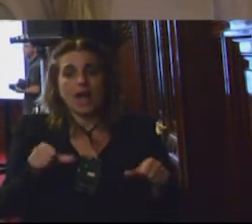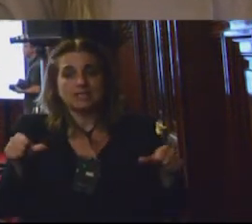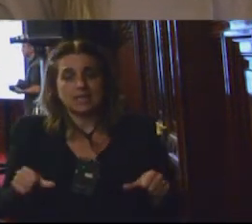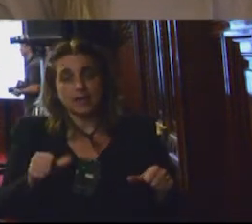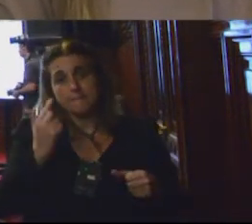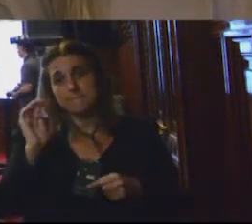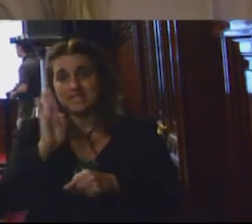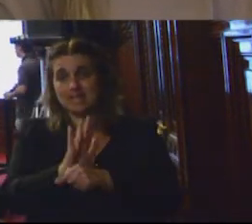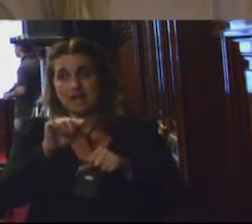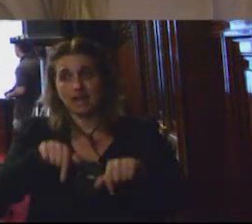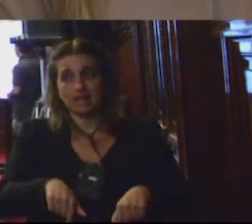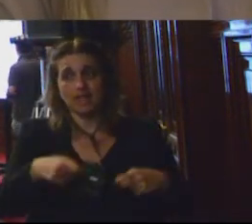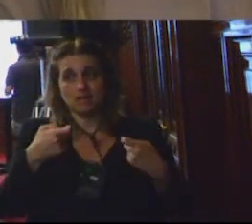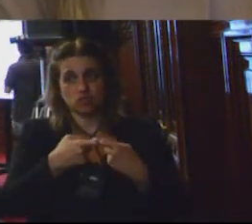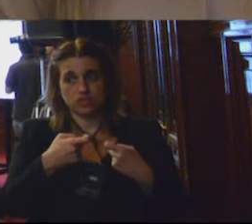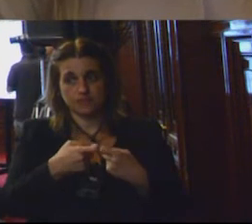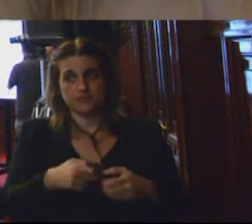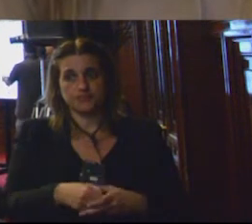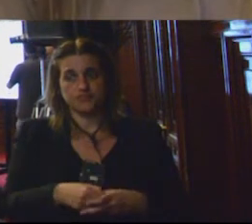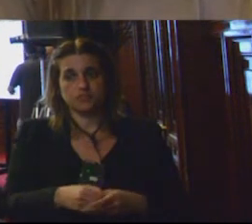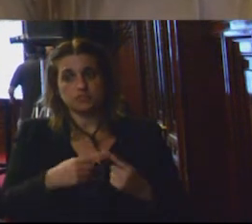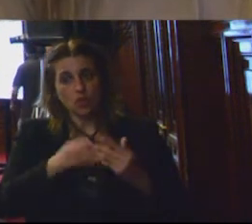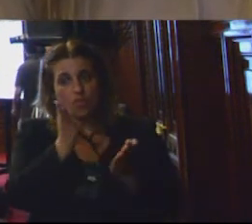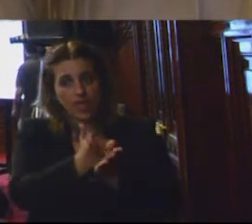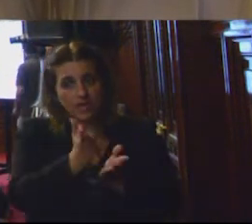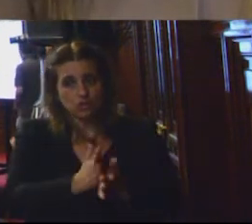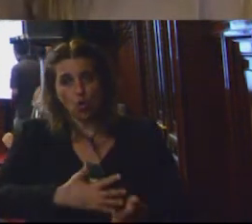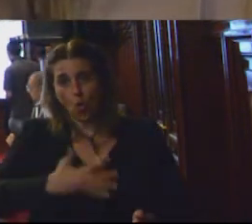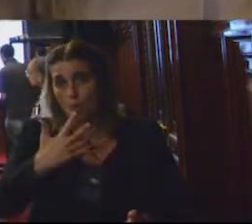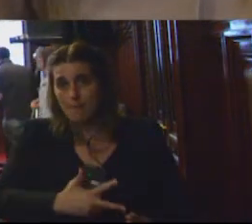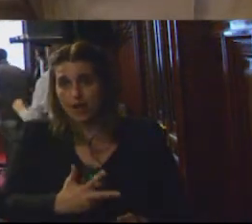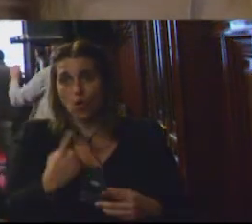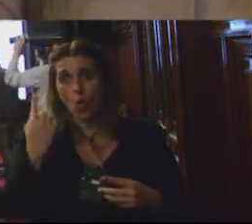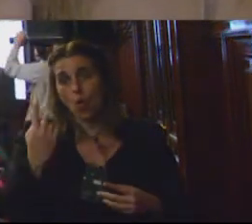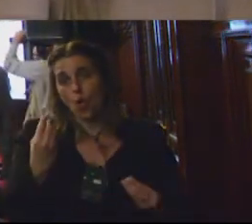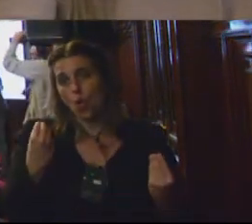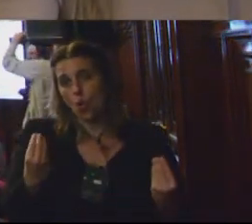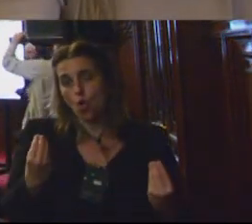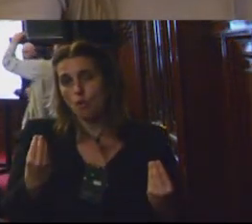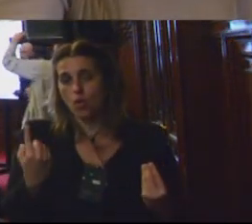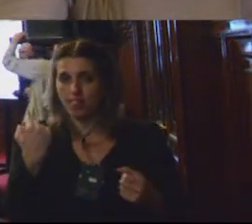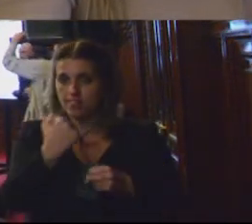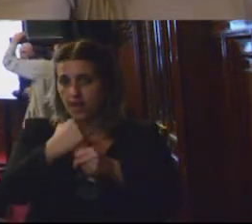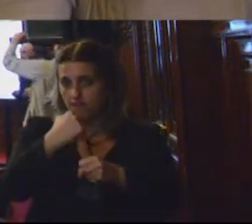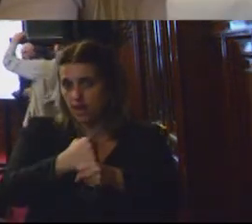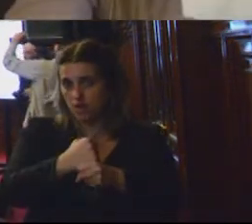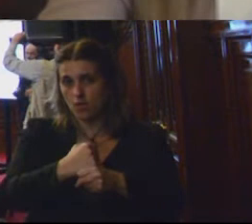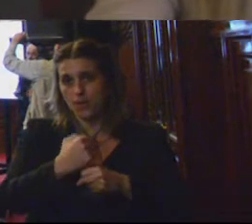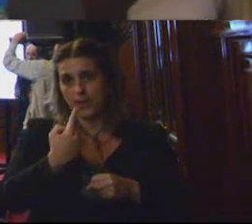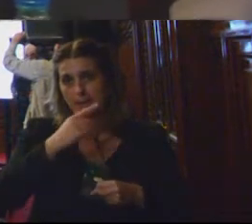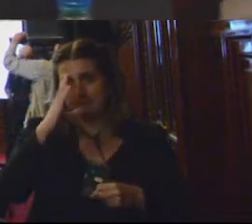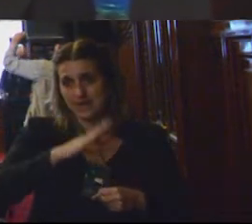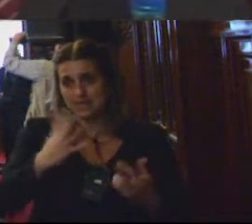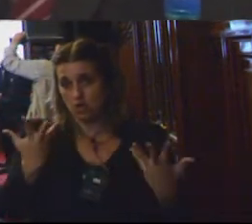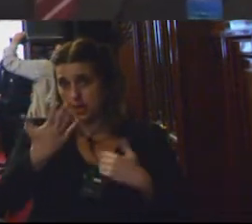apresentar esta situação dos direitos fundamentais dos direitos humanos e como o trabalho em Brasil neste